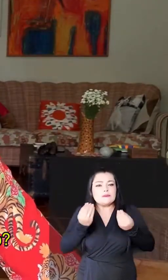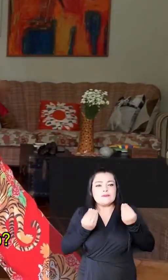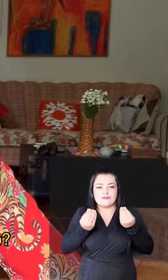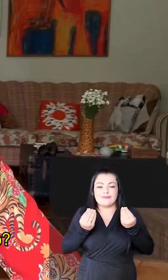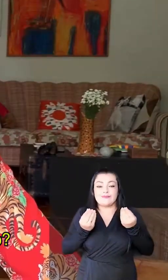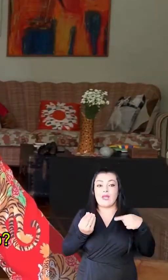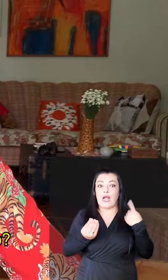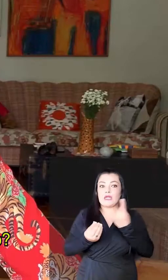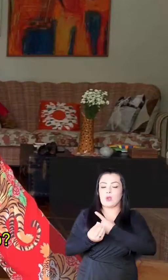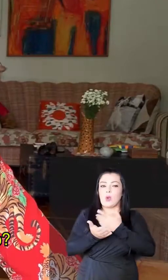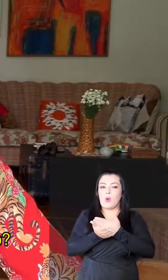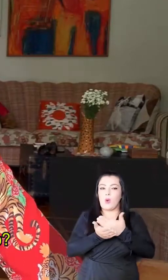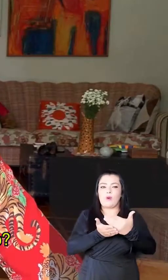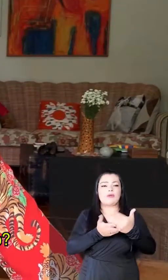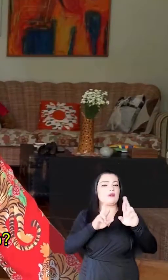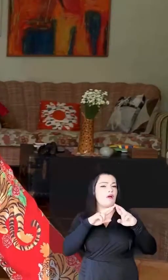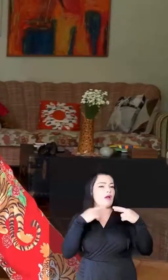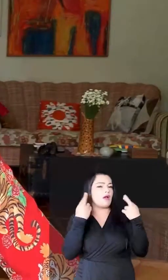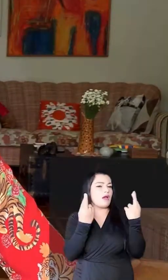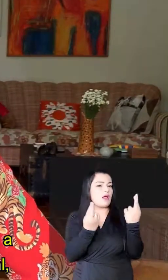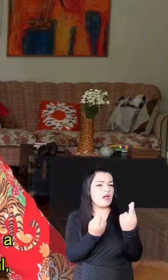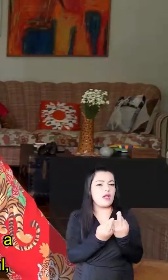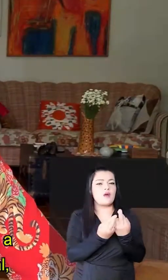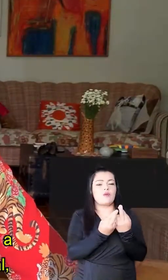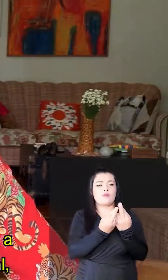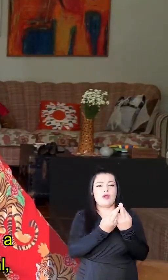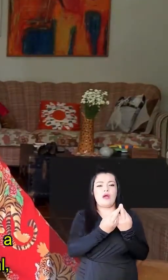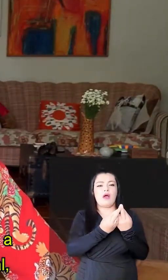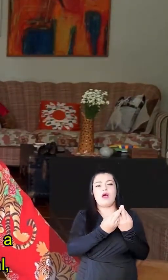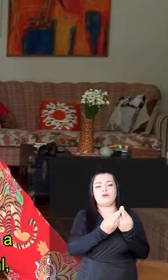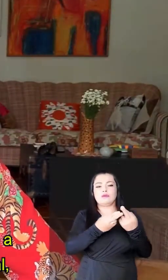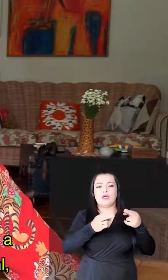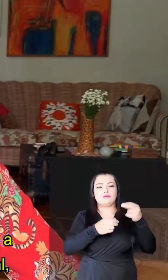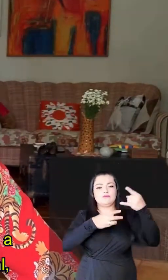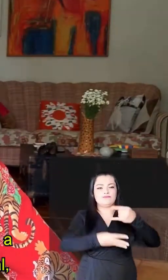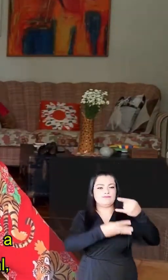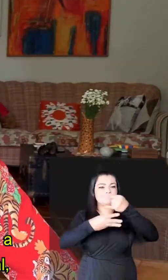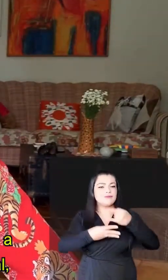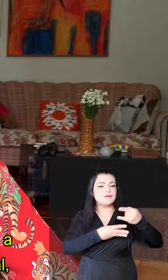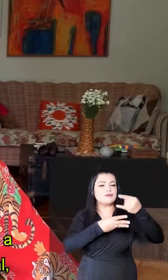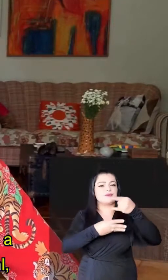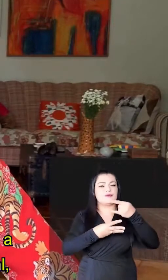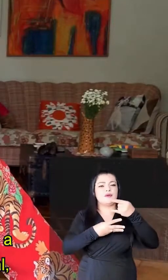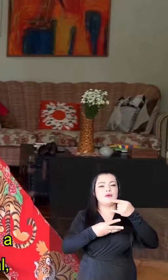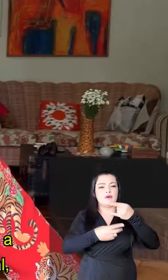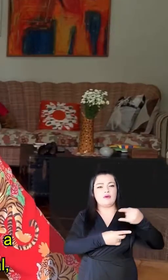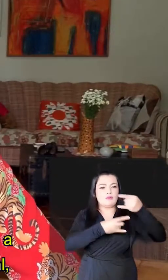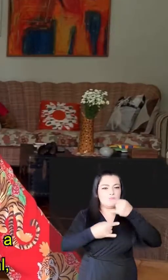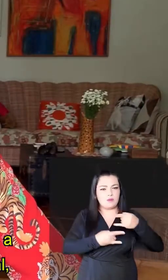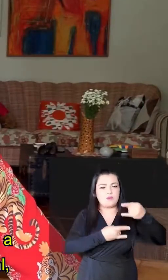E aí a gente começou todas as reuniões em home office, pensar quais projetos que a gente poderia